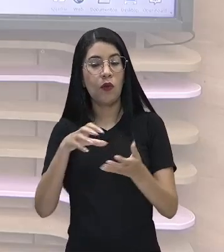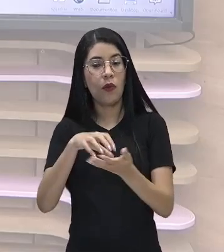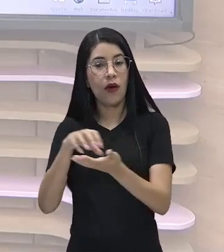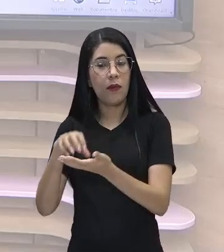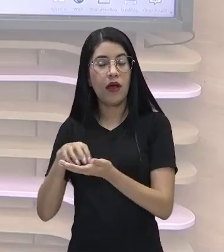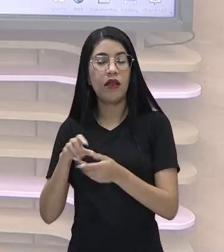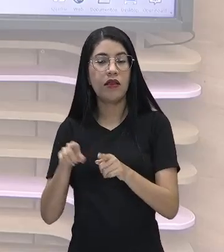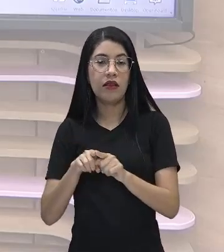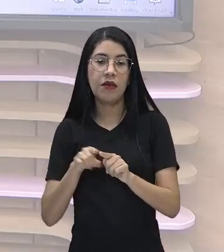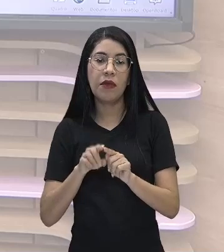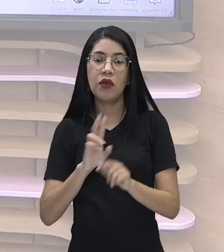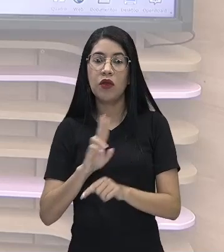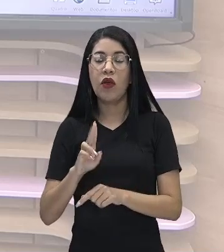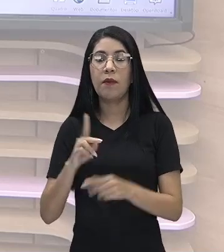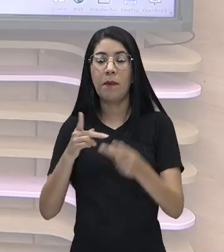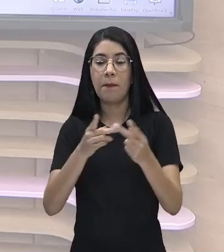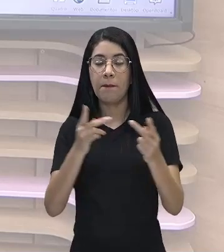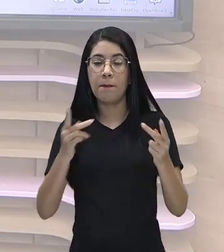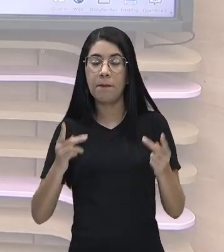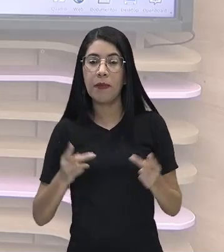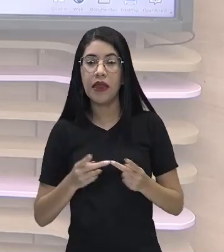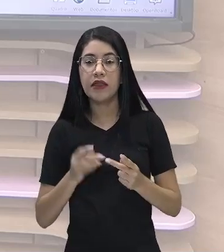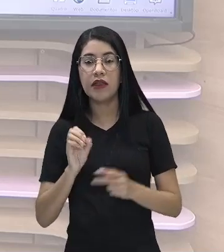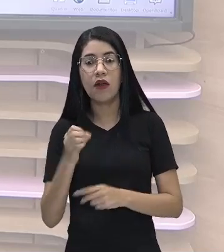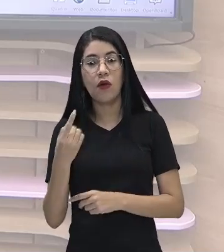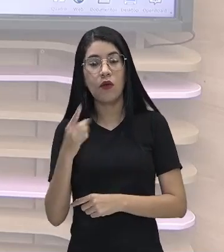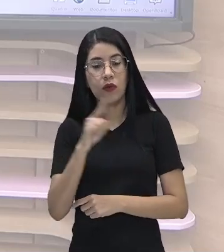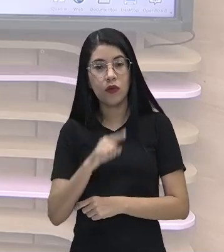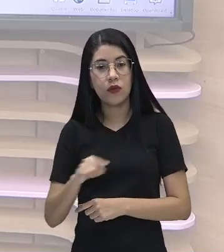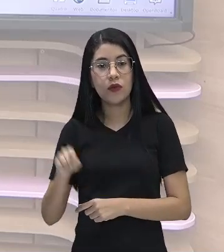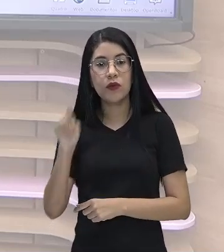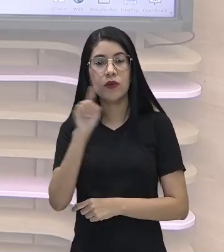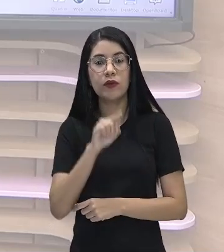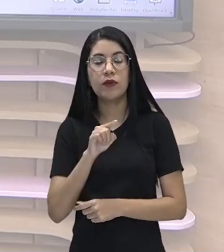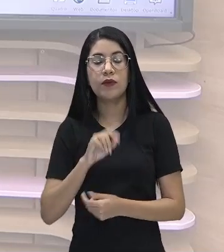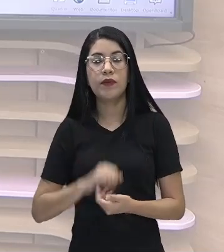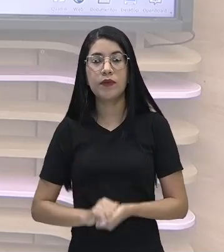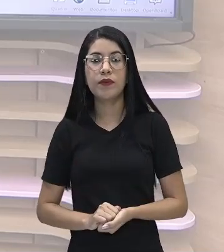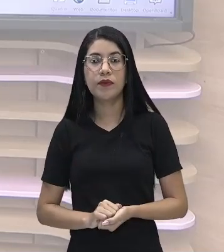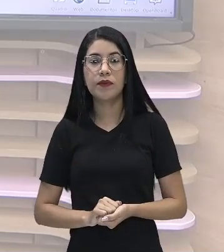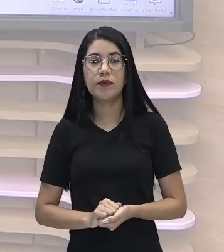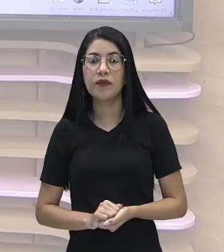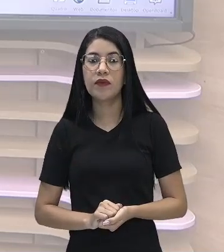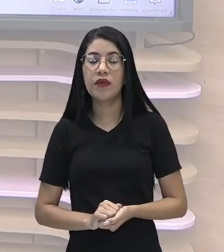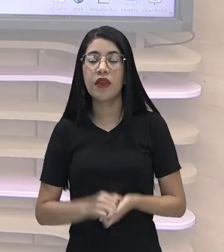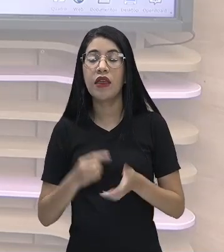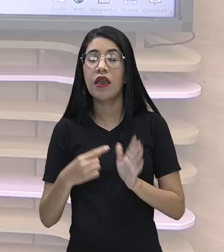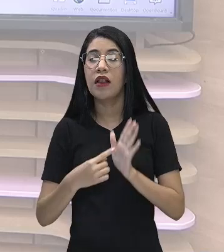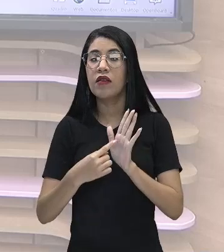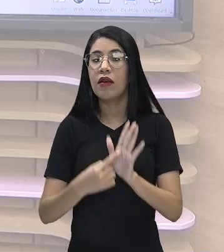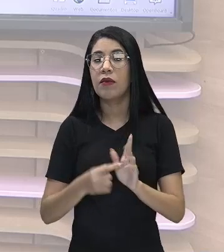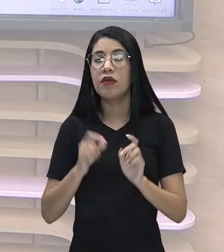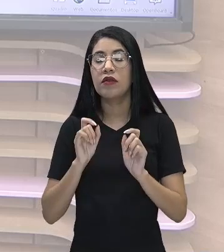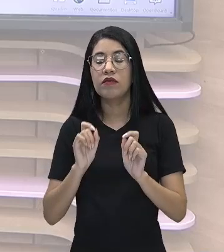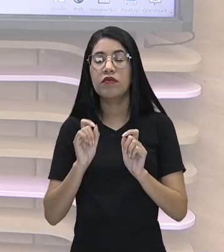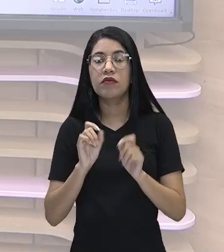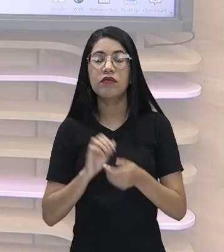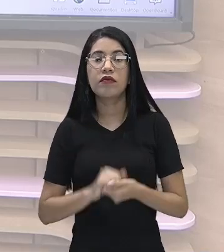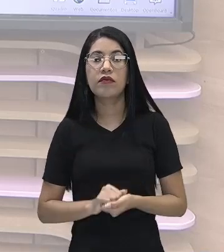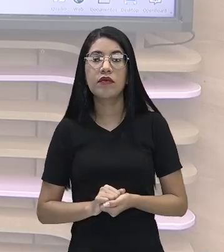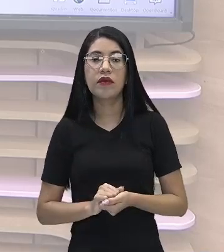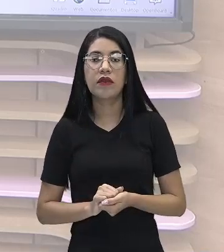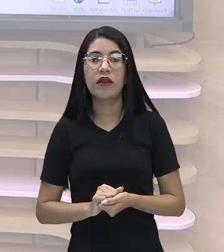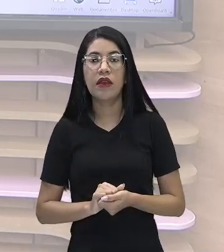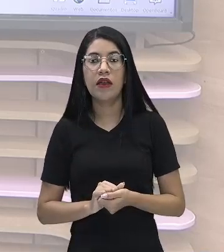também o nome de gráfico circular ou gráfico de pizza. E aí ele vai mostrar as alterações